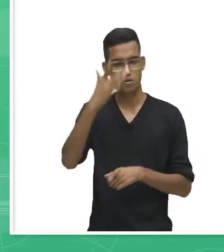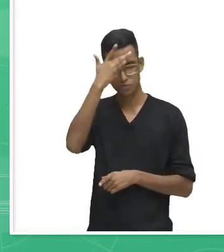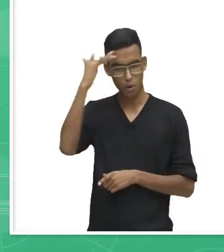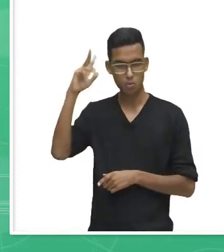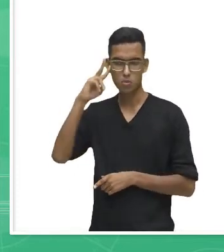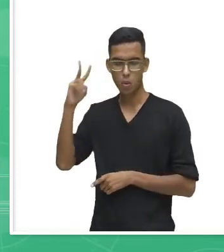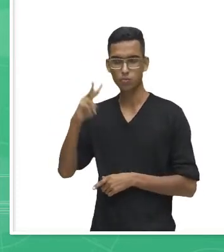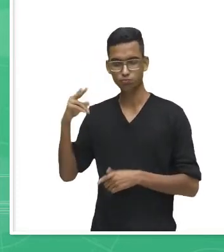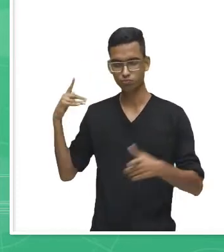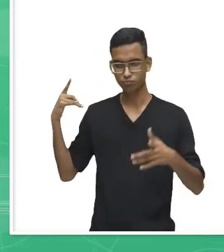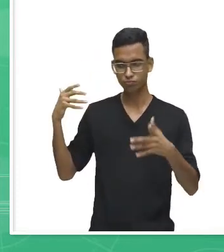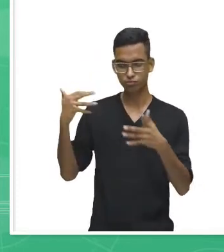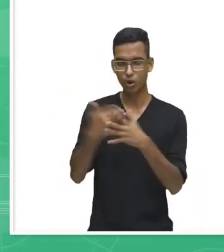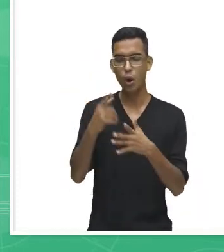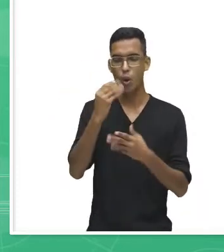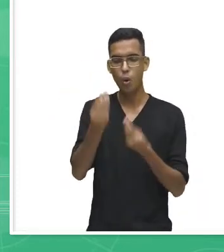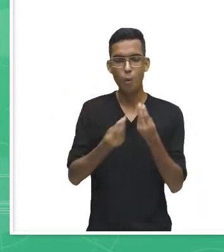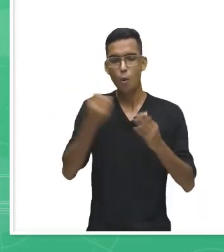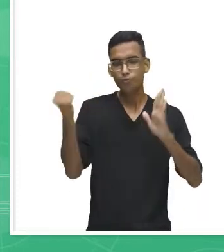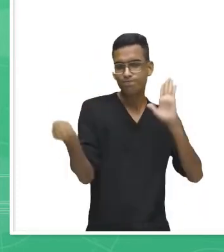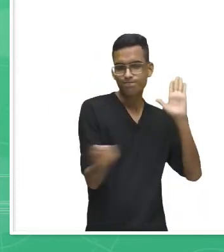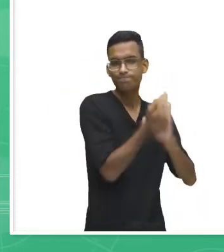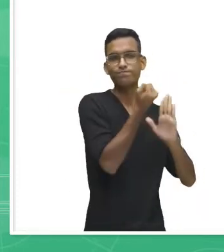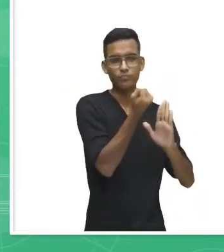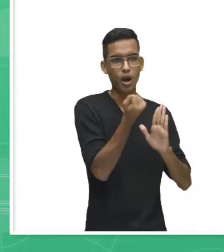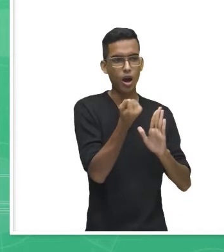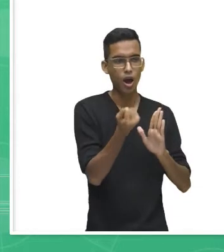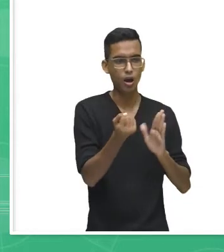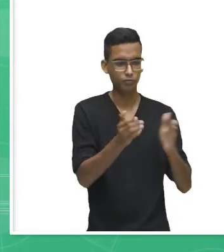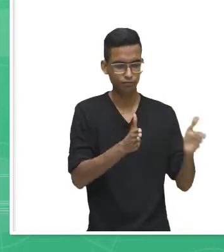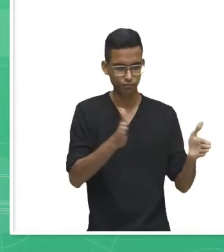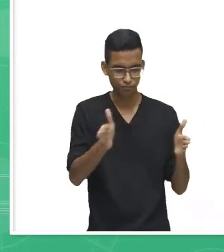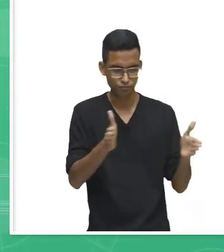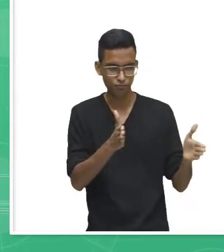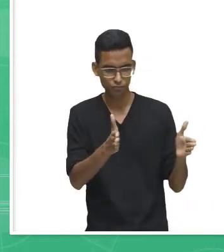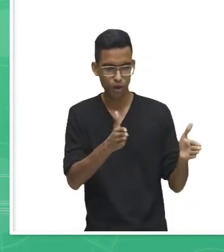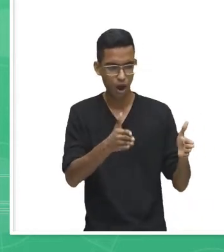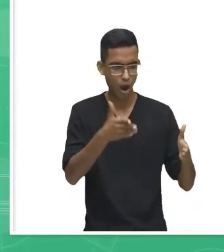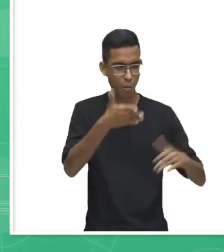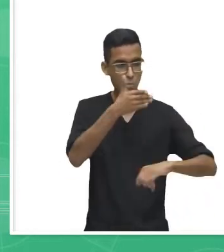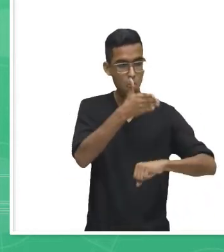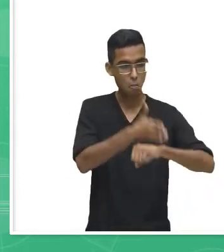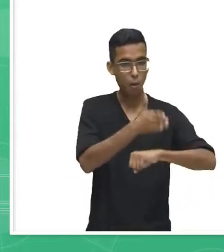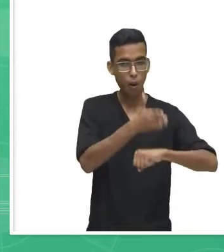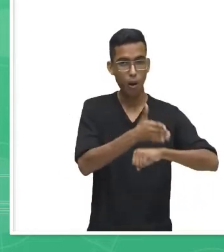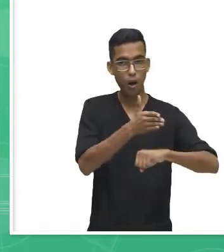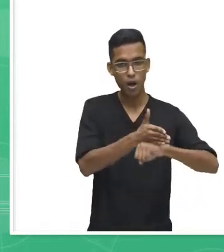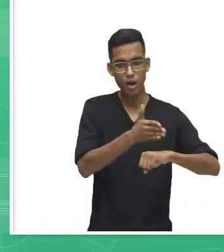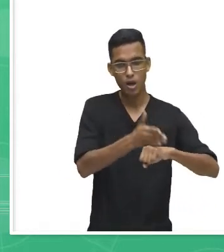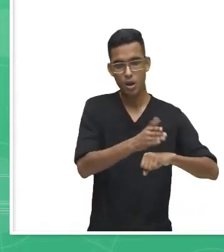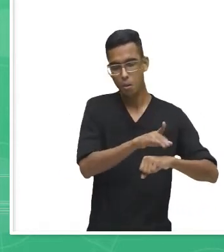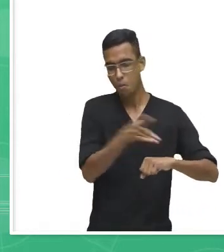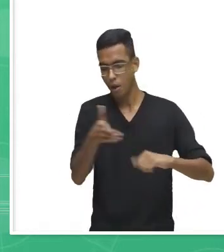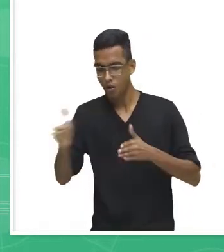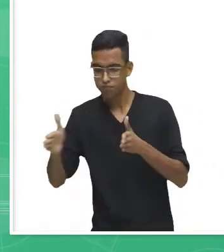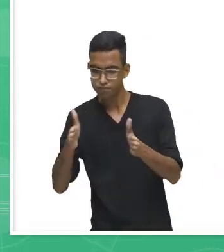da passagem da Idade Moderna para a Idade Contemporânea, que é a idade dos nossos dias atuais. O